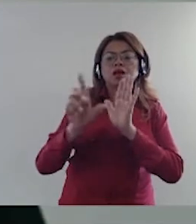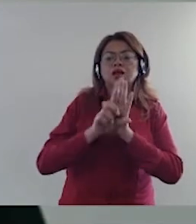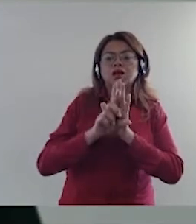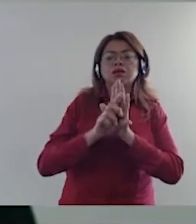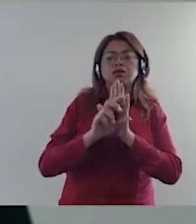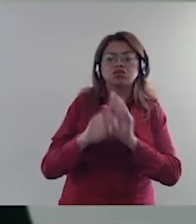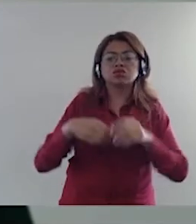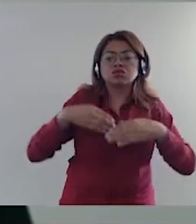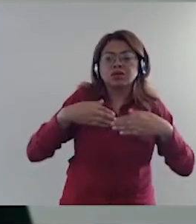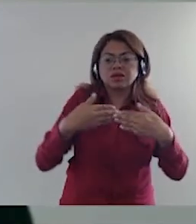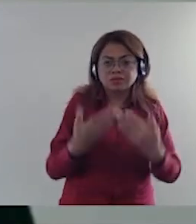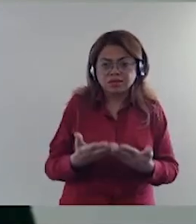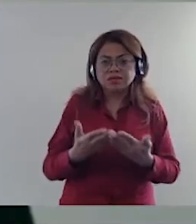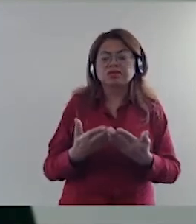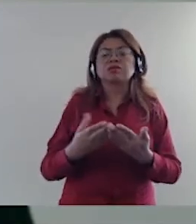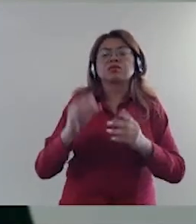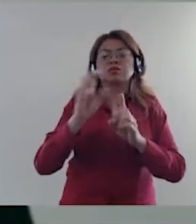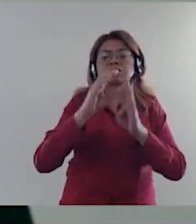Pública,